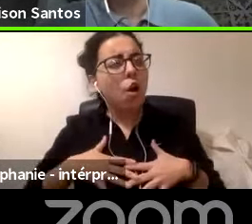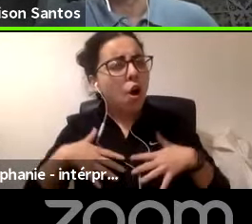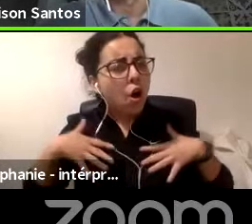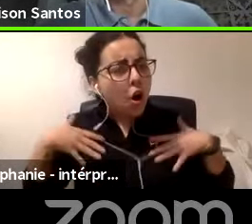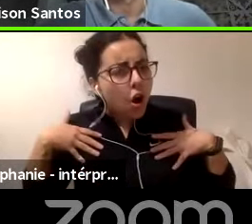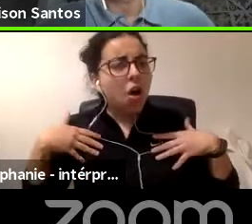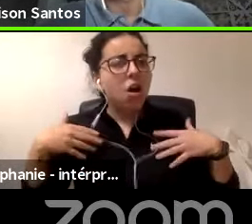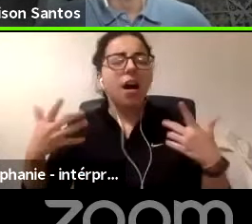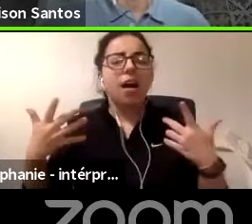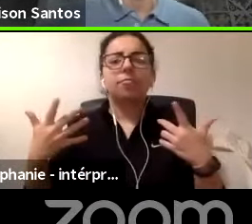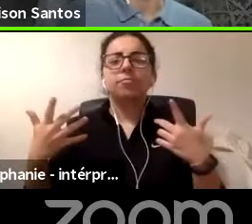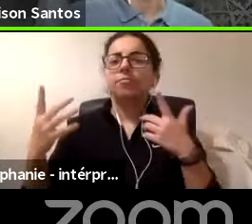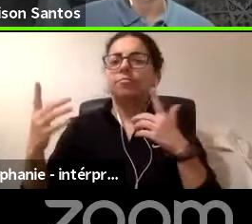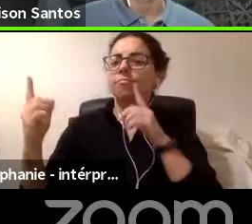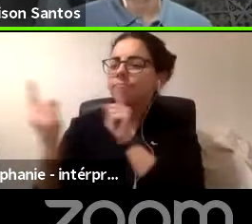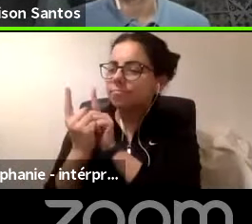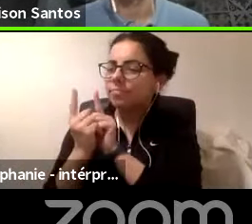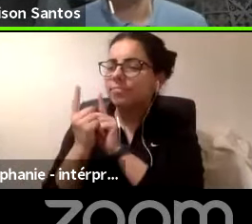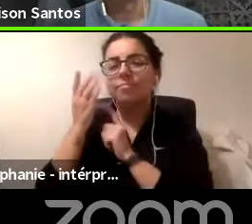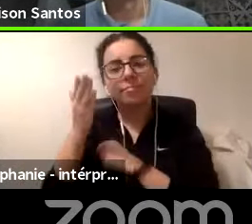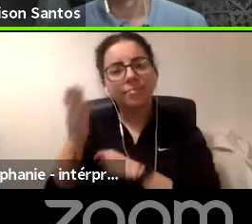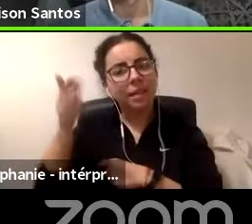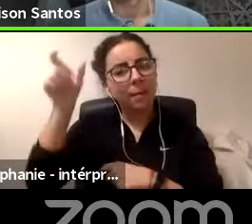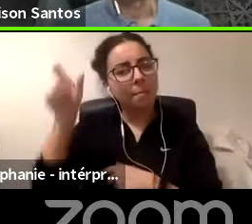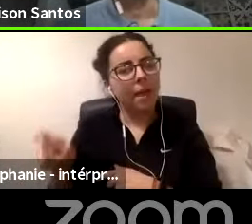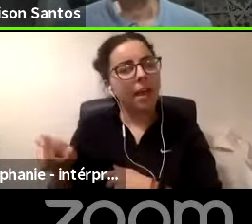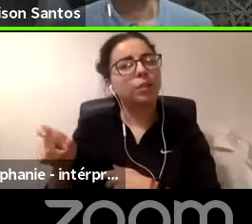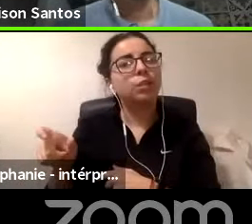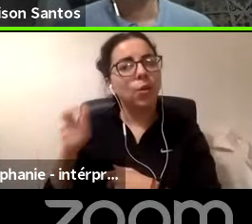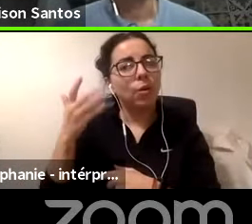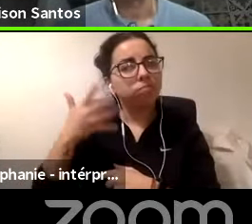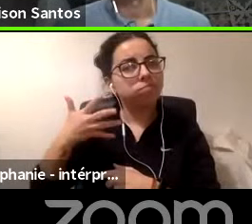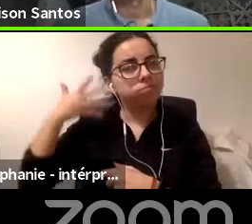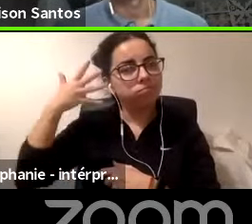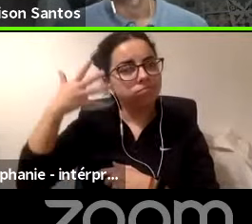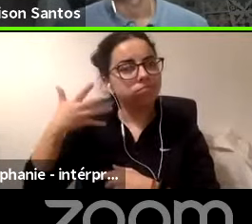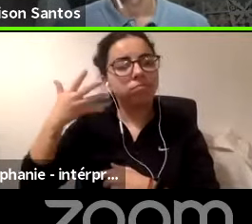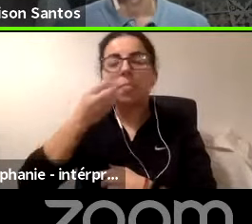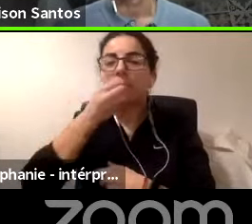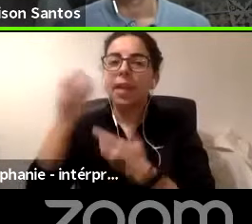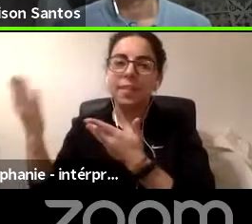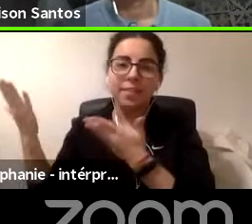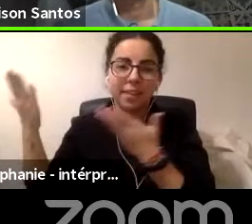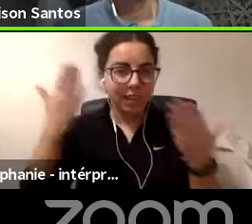to me to present the next talk. So, welcome everyone.